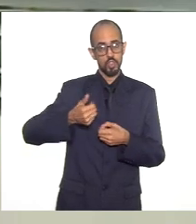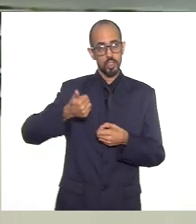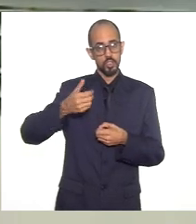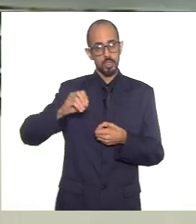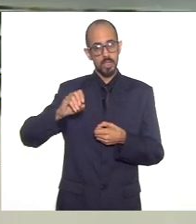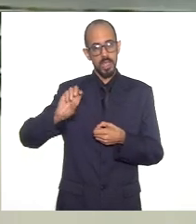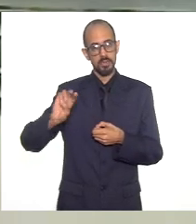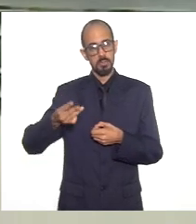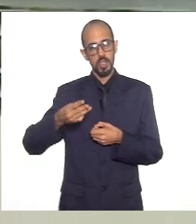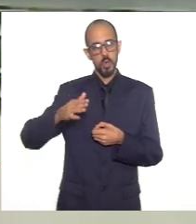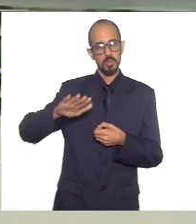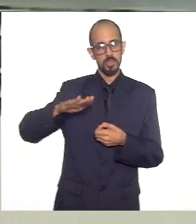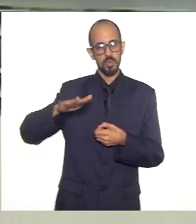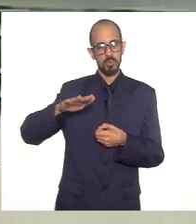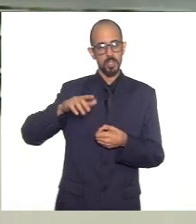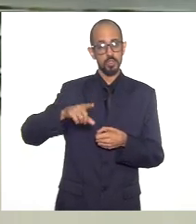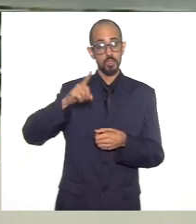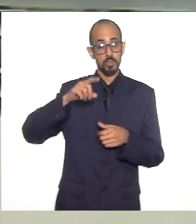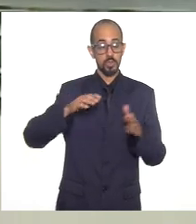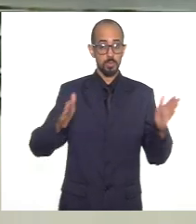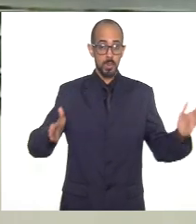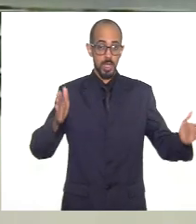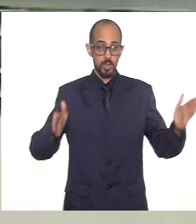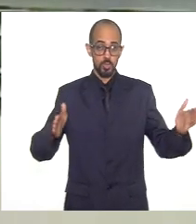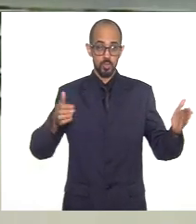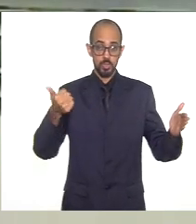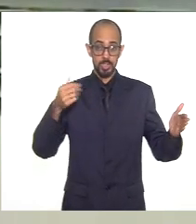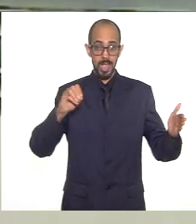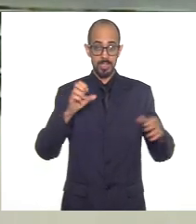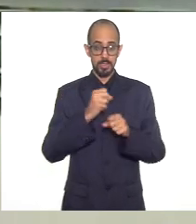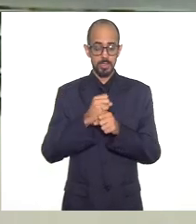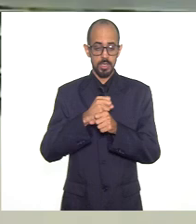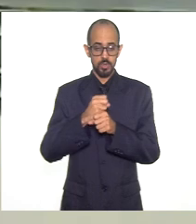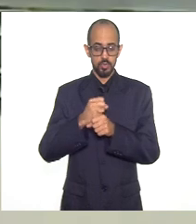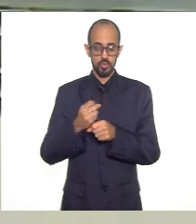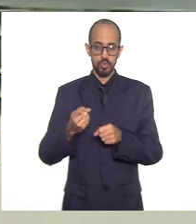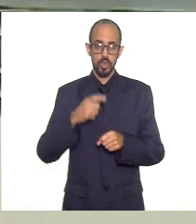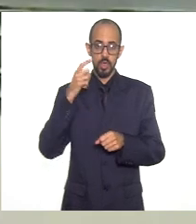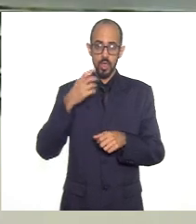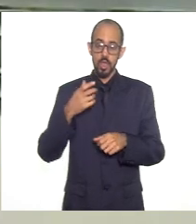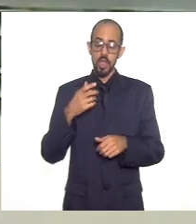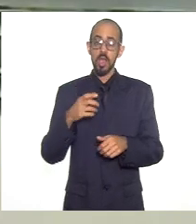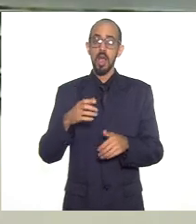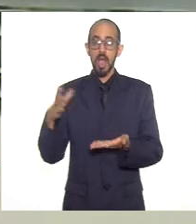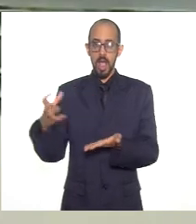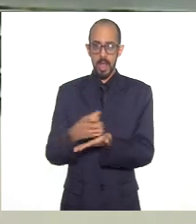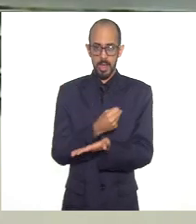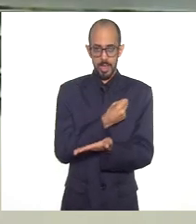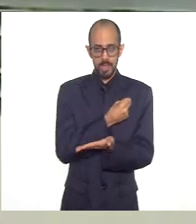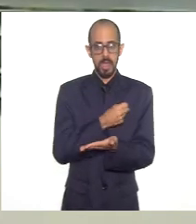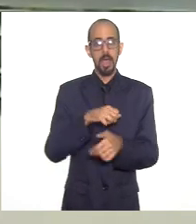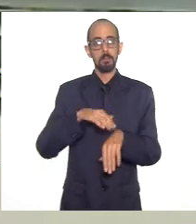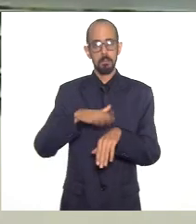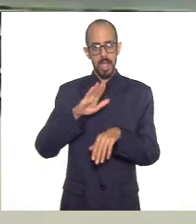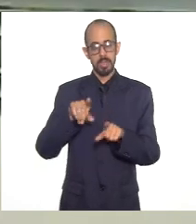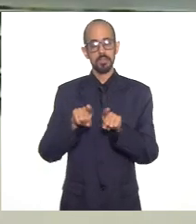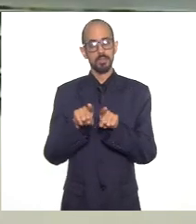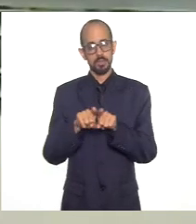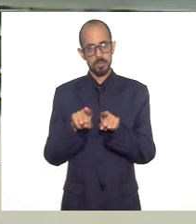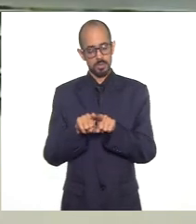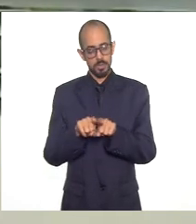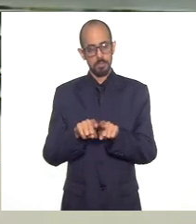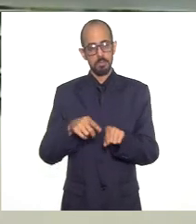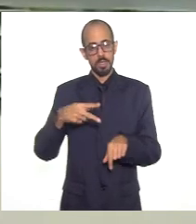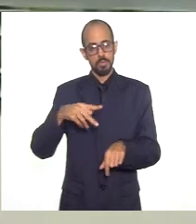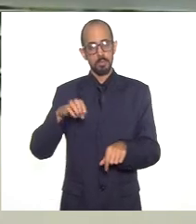última década e fazer com que o Estado agora possa arrecadar mais de PE, visto